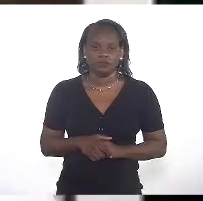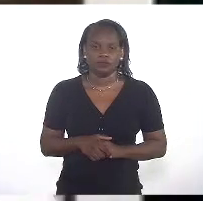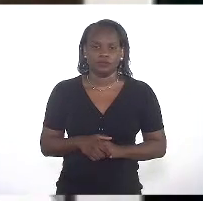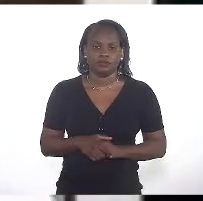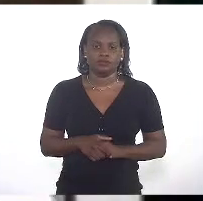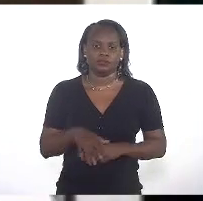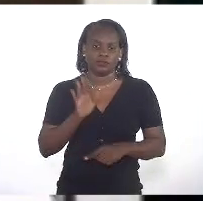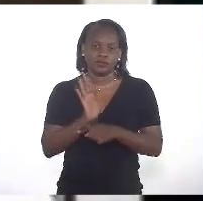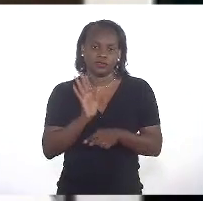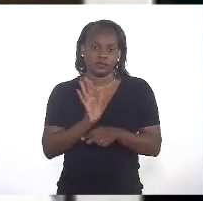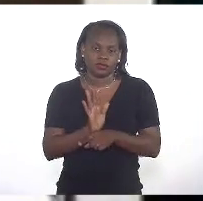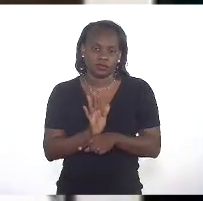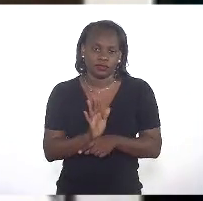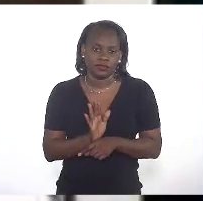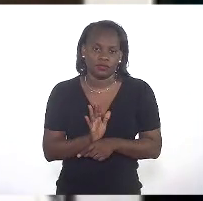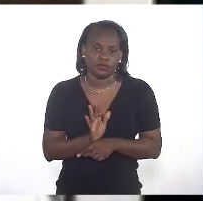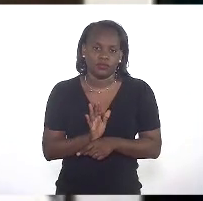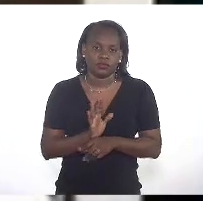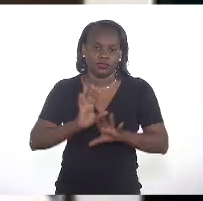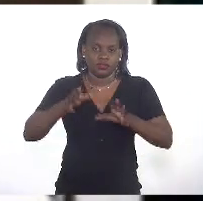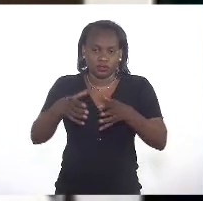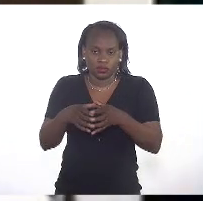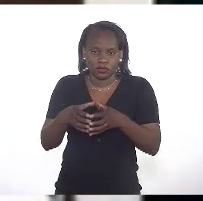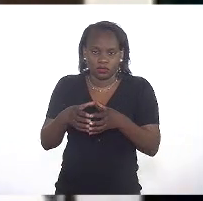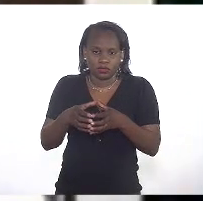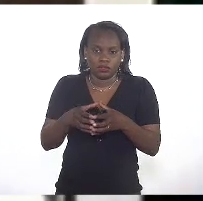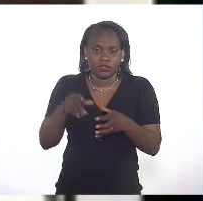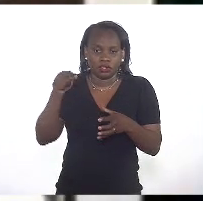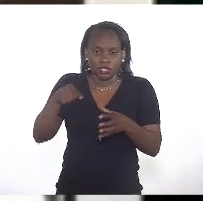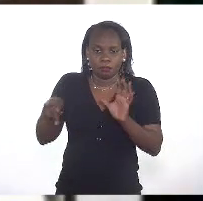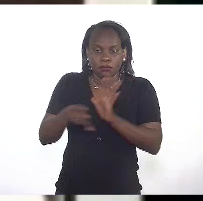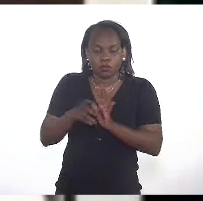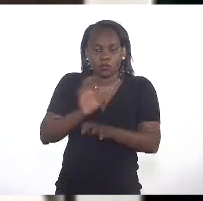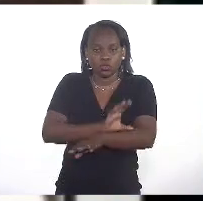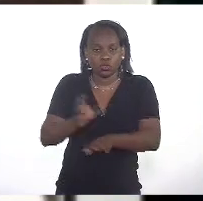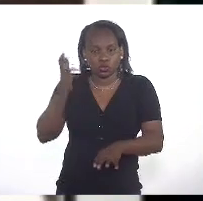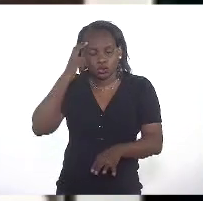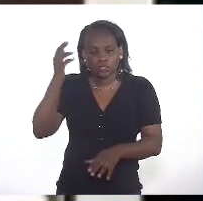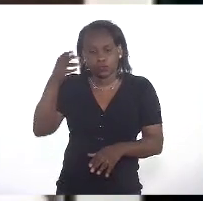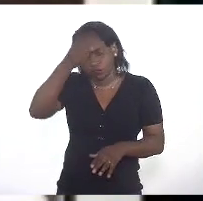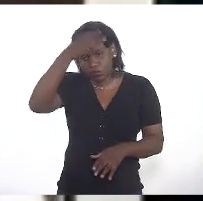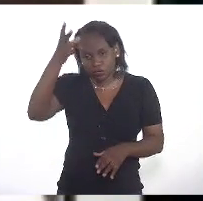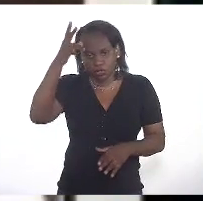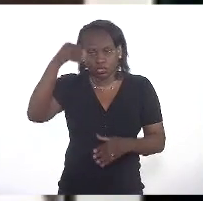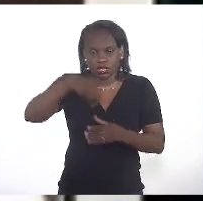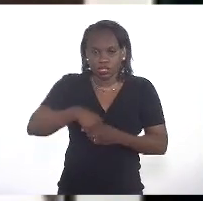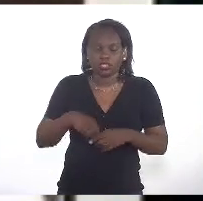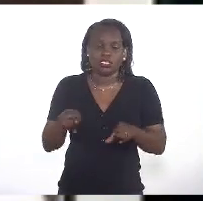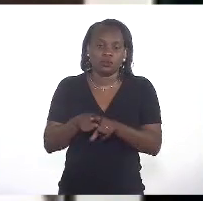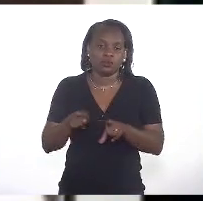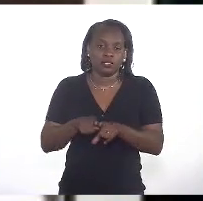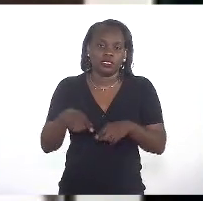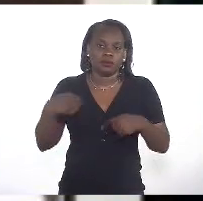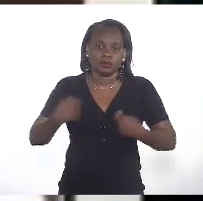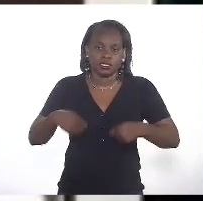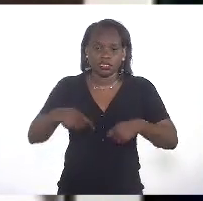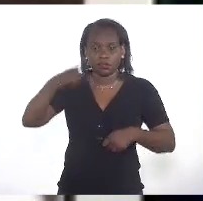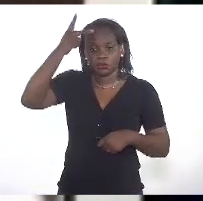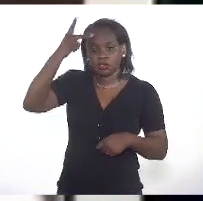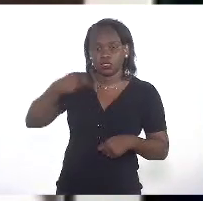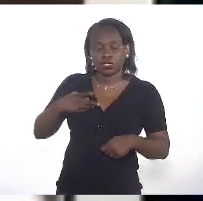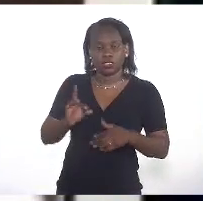a defesa de um órgão específico para a cultura no município e que tenha o mínimo de